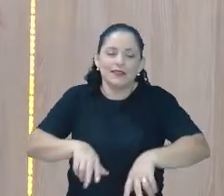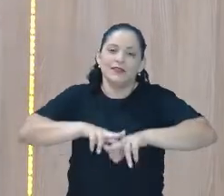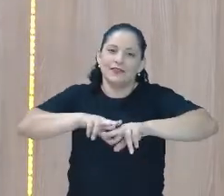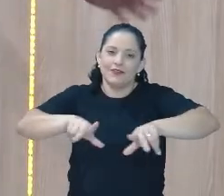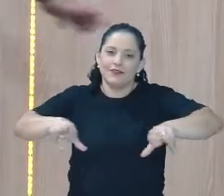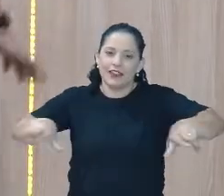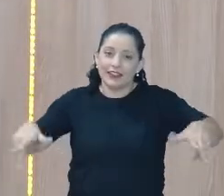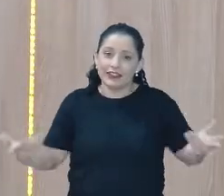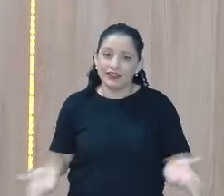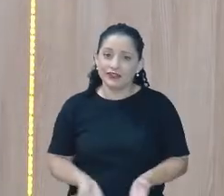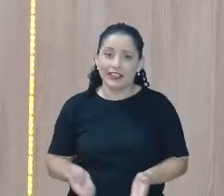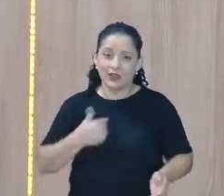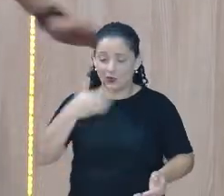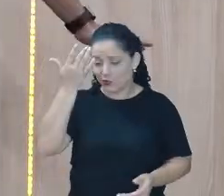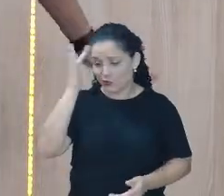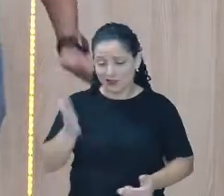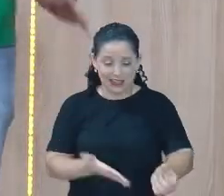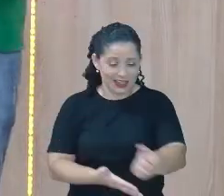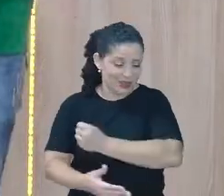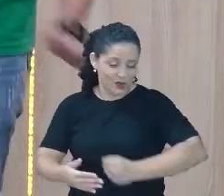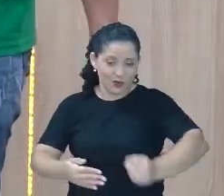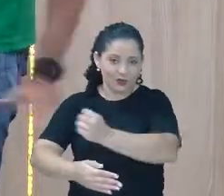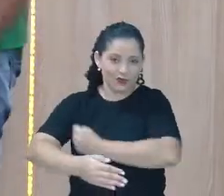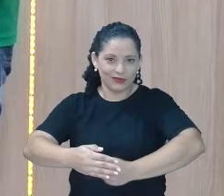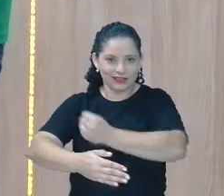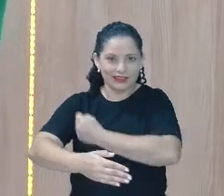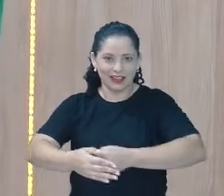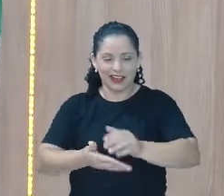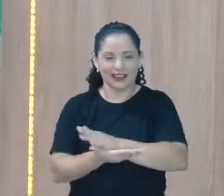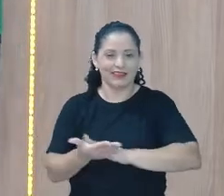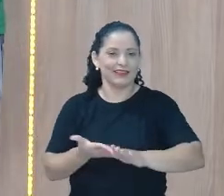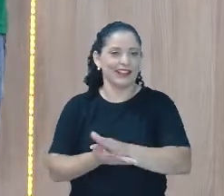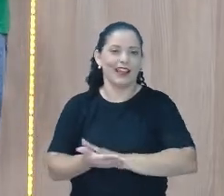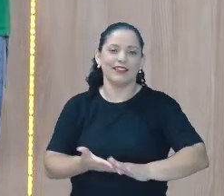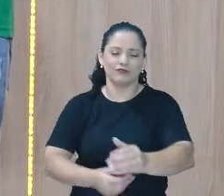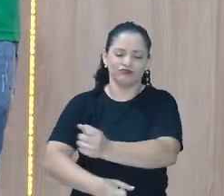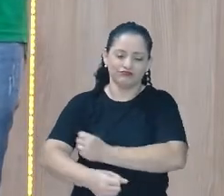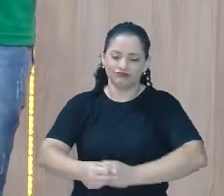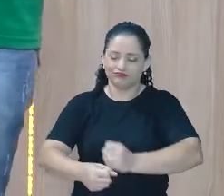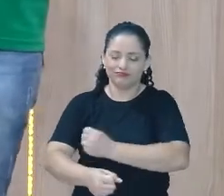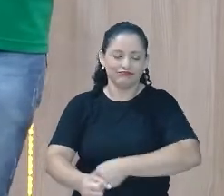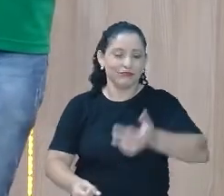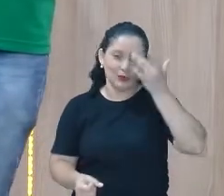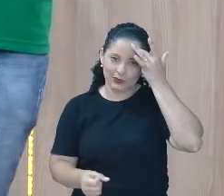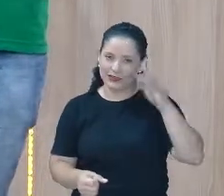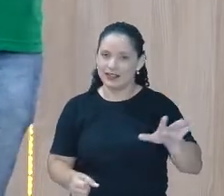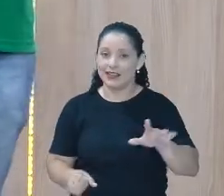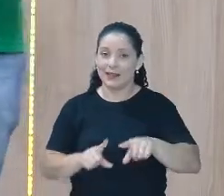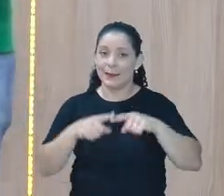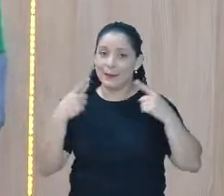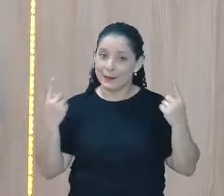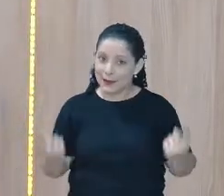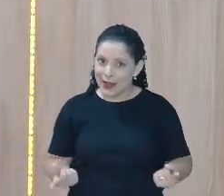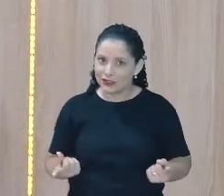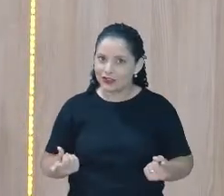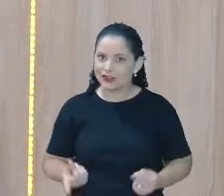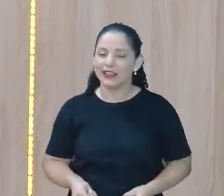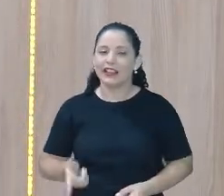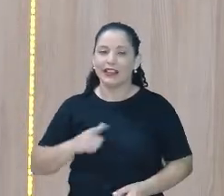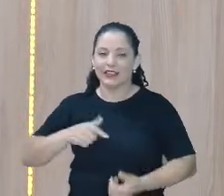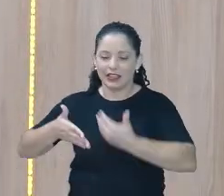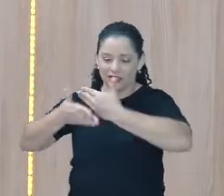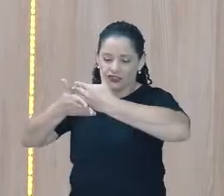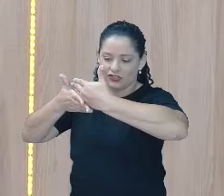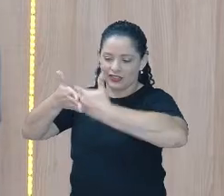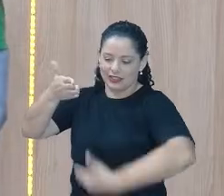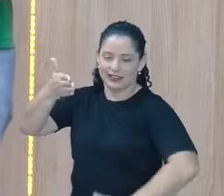Inclusive, eu estou aqui em jejum porque eu não sei cozinhar nada. Nada. Mas, lá nas receitas,